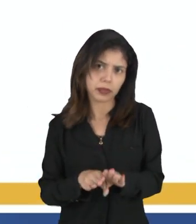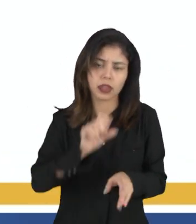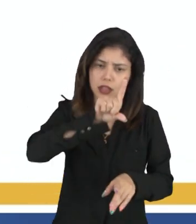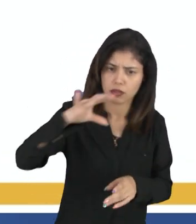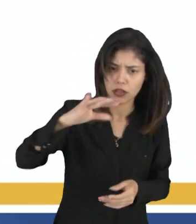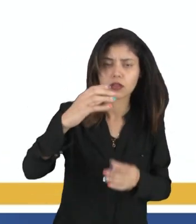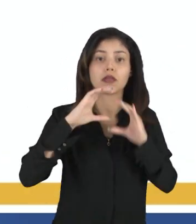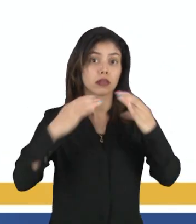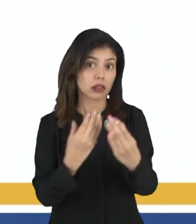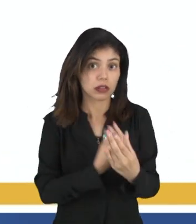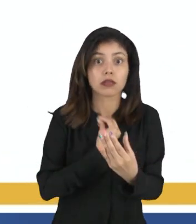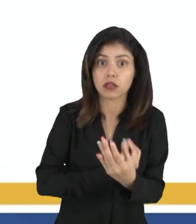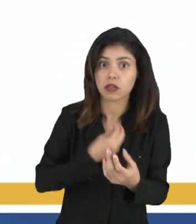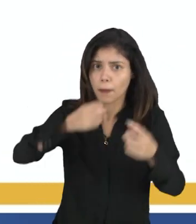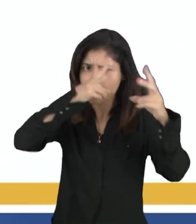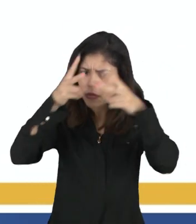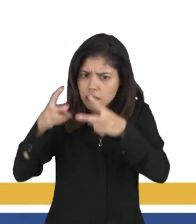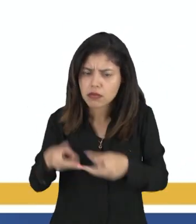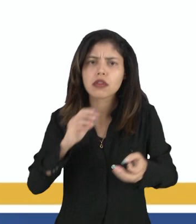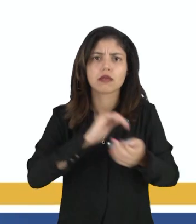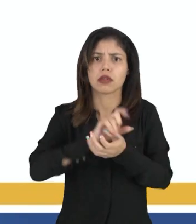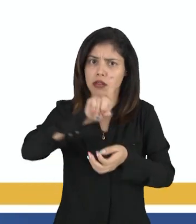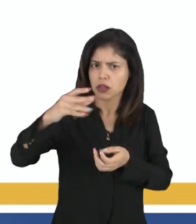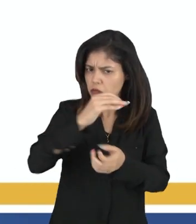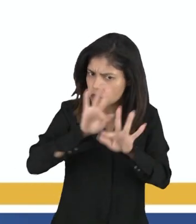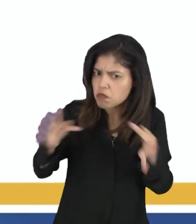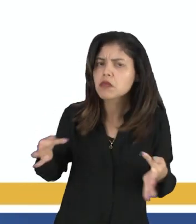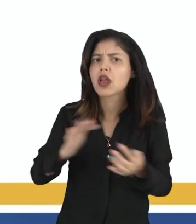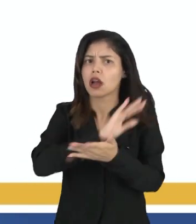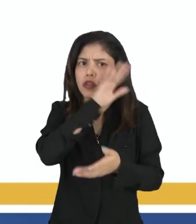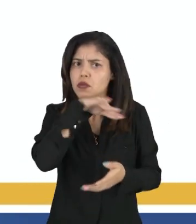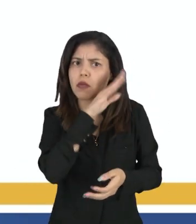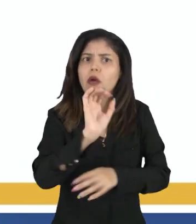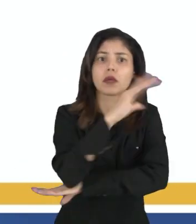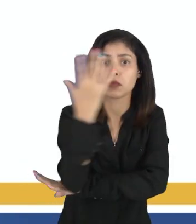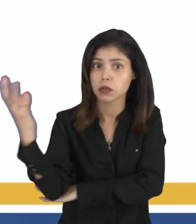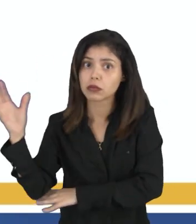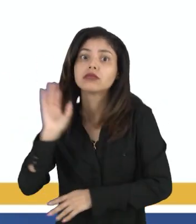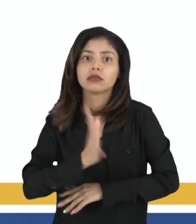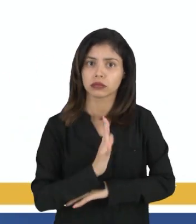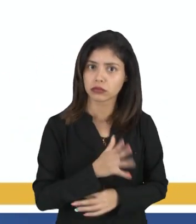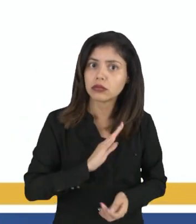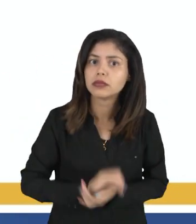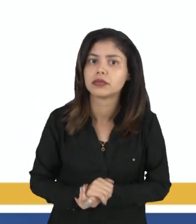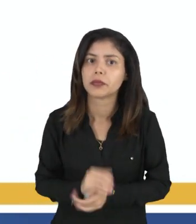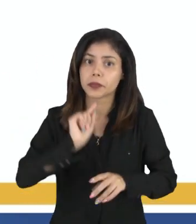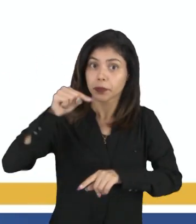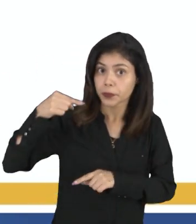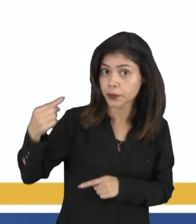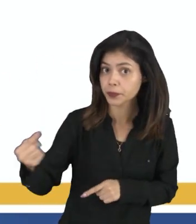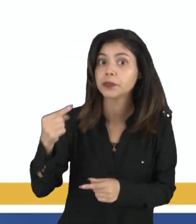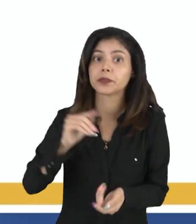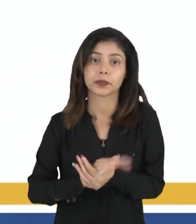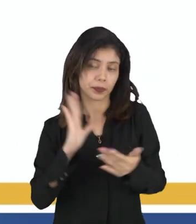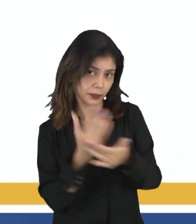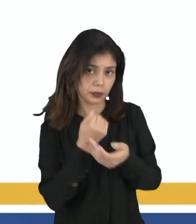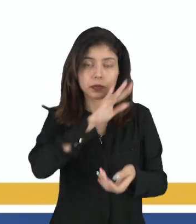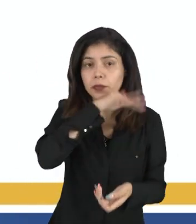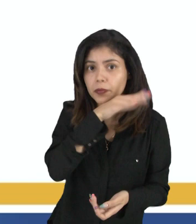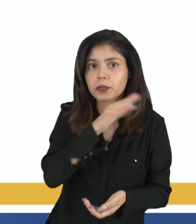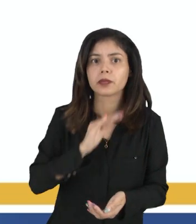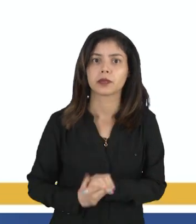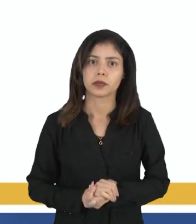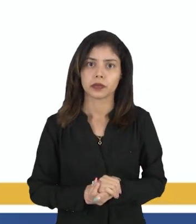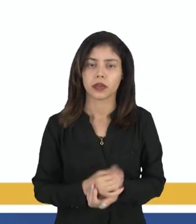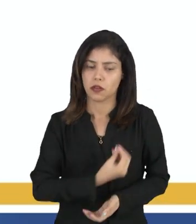seres vivos. Observem que é uma classificação bem simples, né? Animais e plantas, né? Depois ele pegava esses